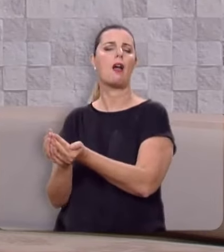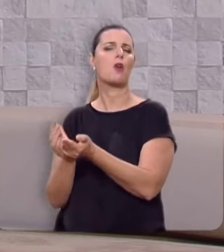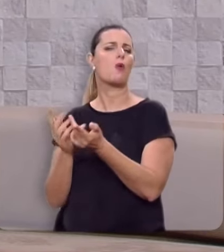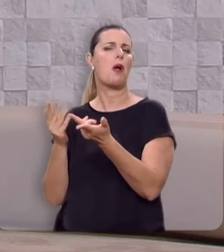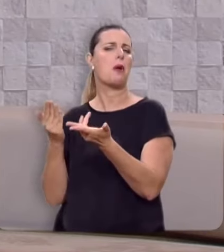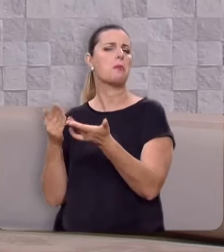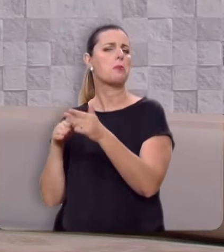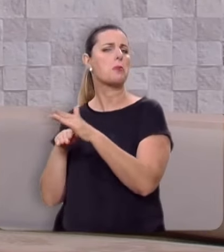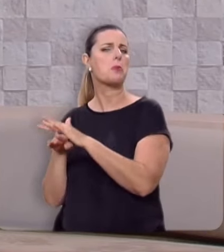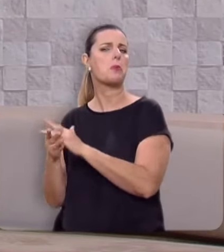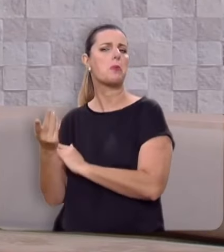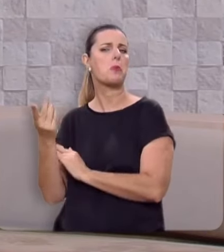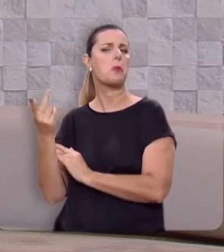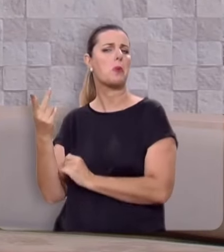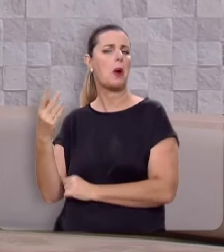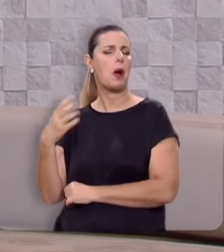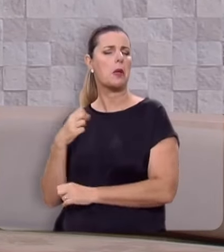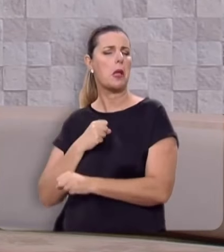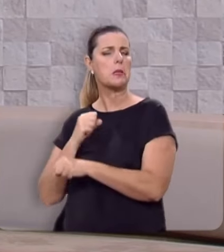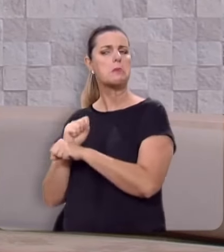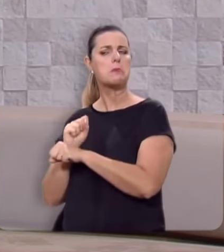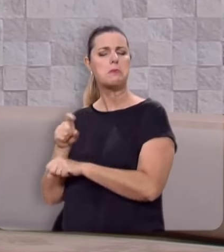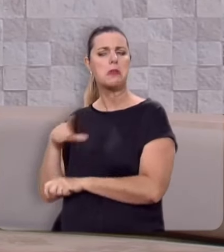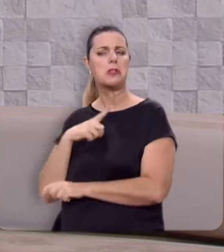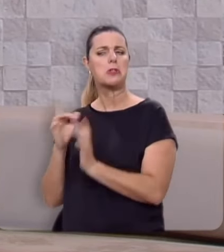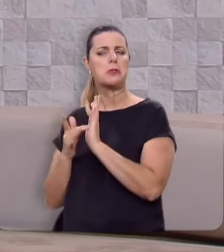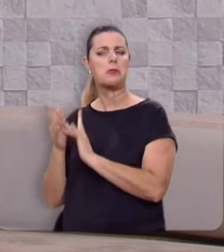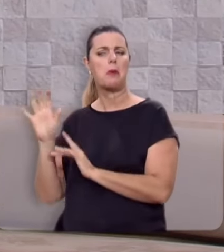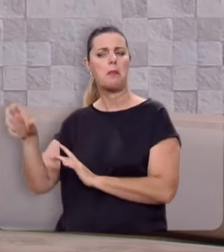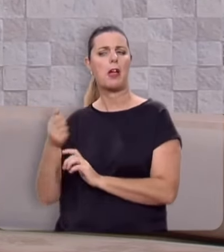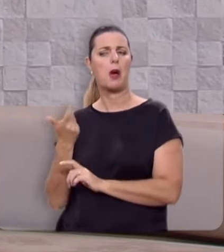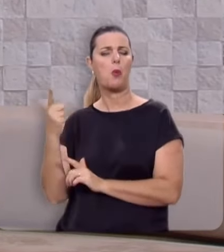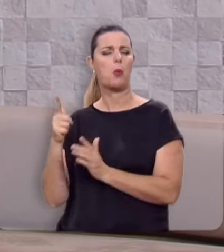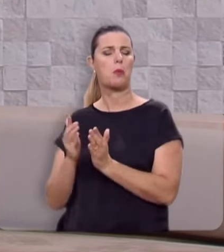era de se esperar que ele fizesse.